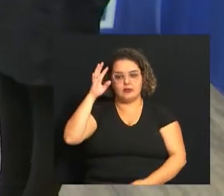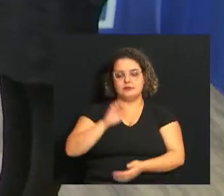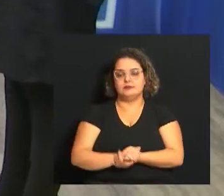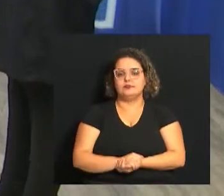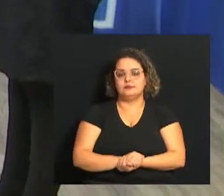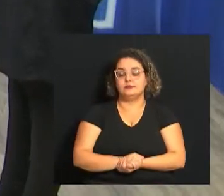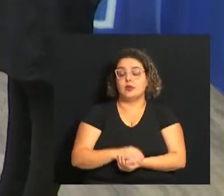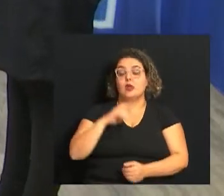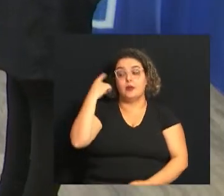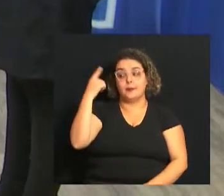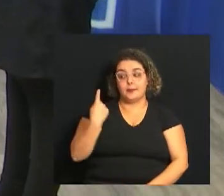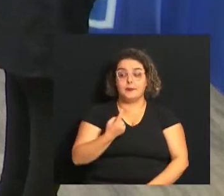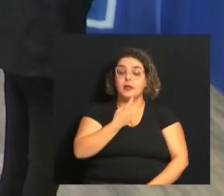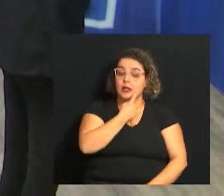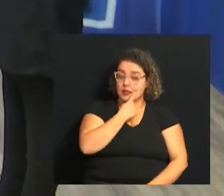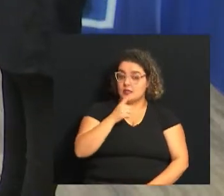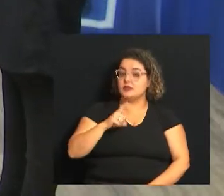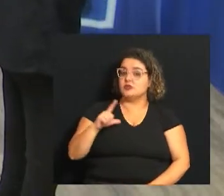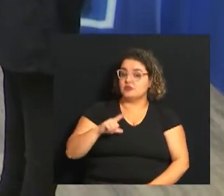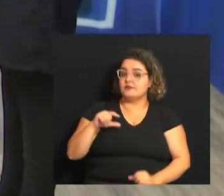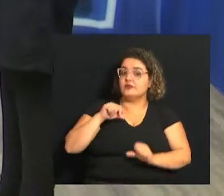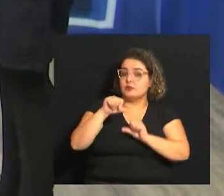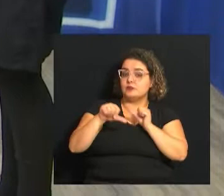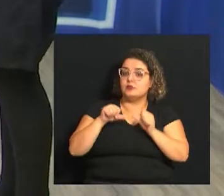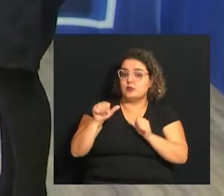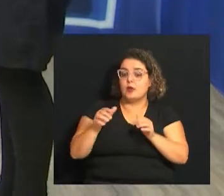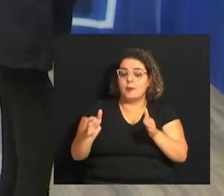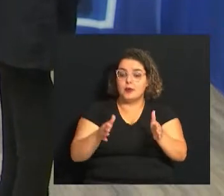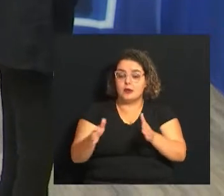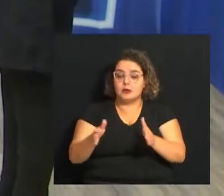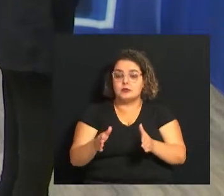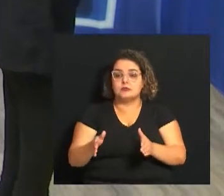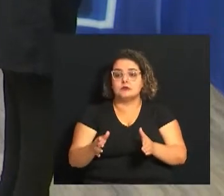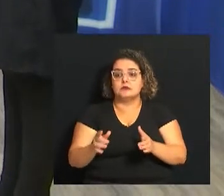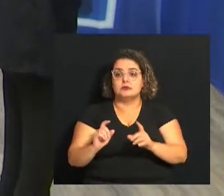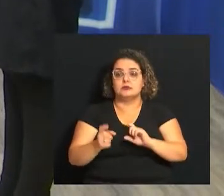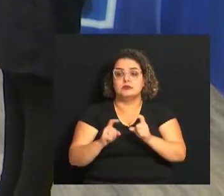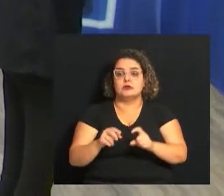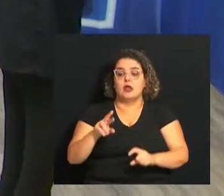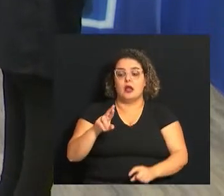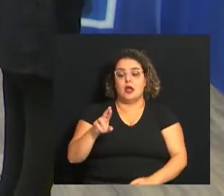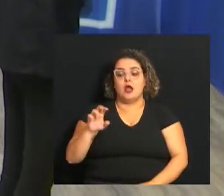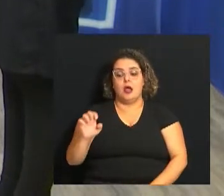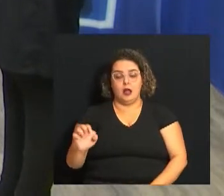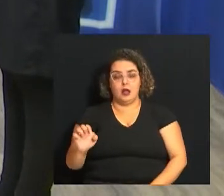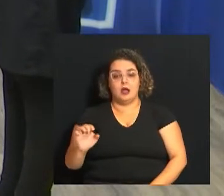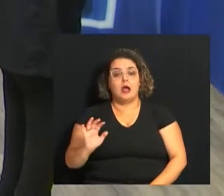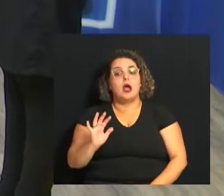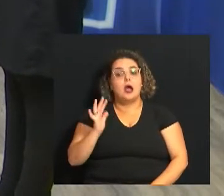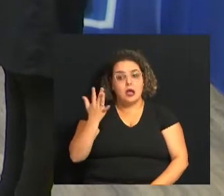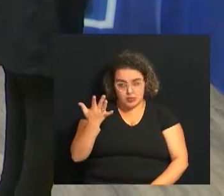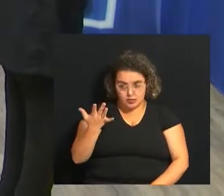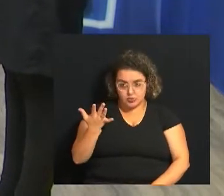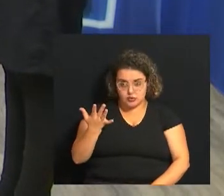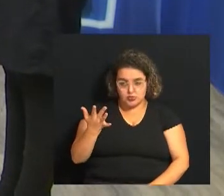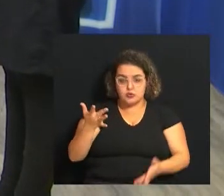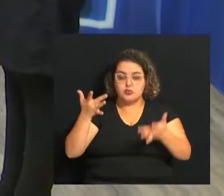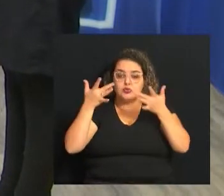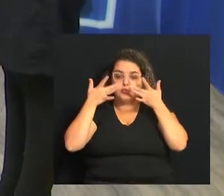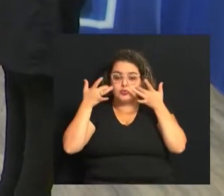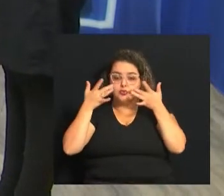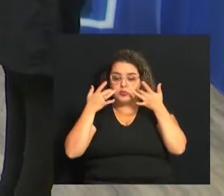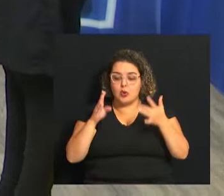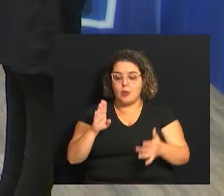Abreu, nós tivemos uma mudança recente, né, das reuniões extraordinárias acontecendo no Teatro Bento